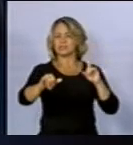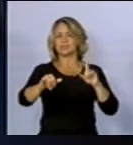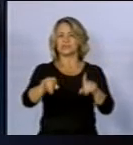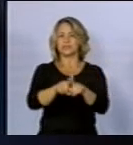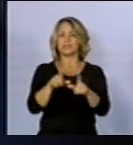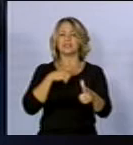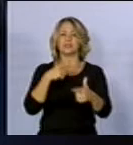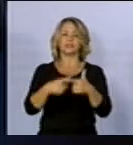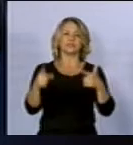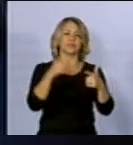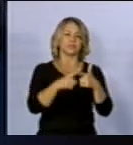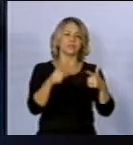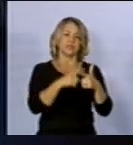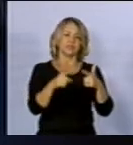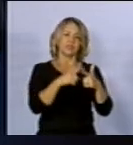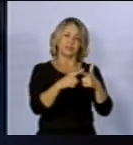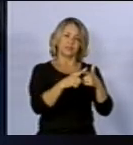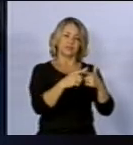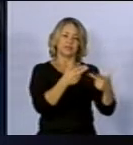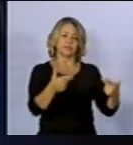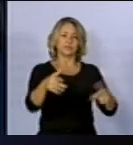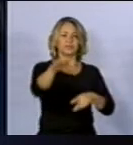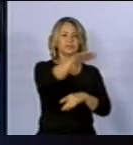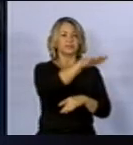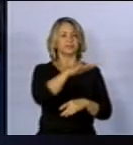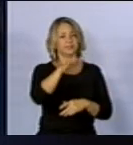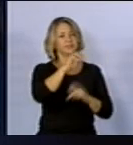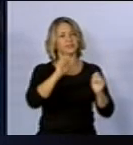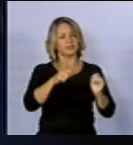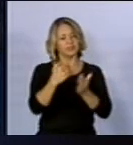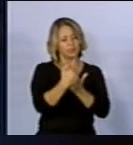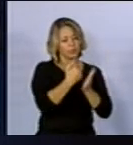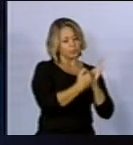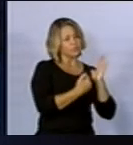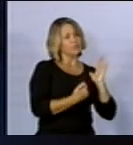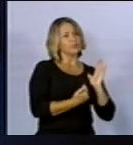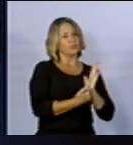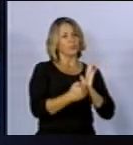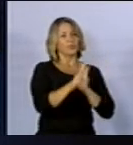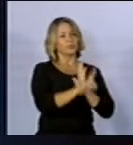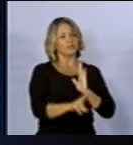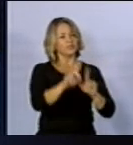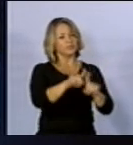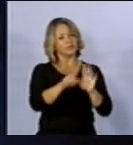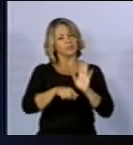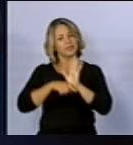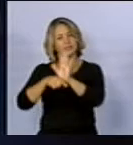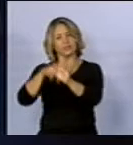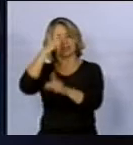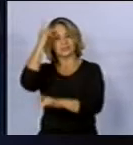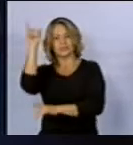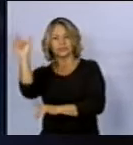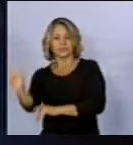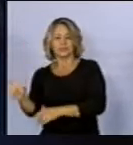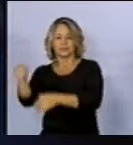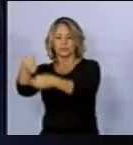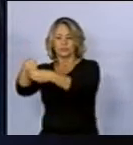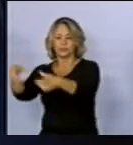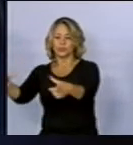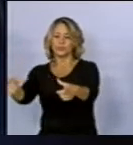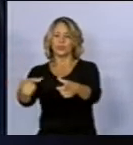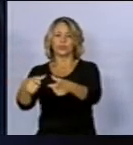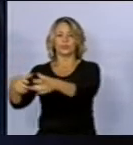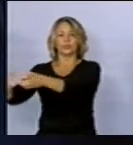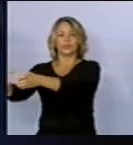problema da licitação ambiental outra Norma que pode ser utilizada para beneficiar os consumidores da região e no